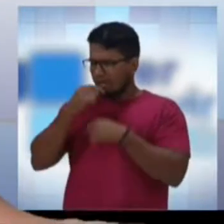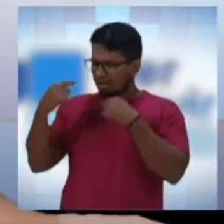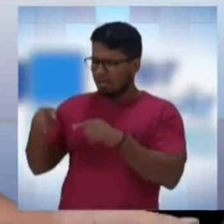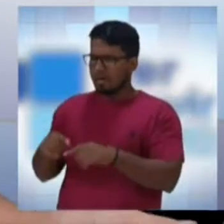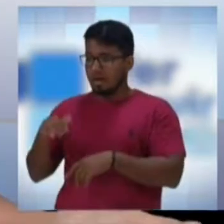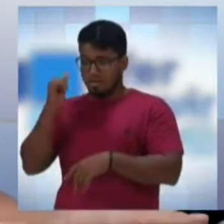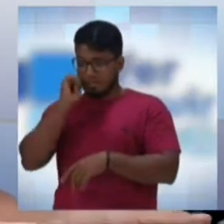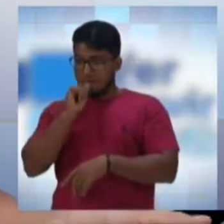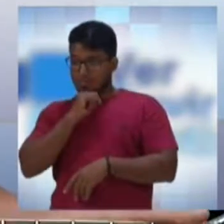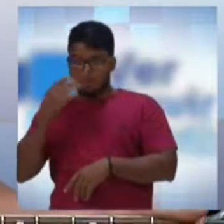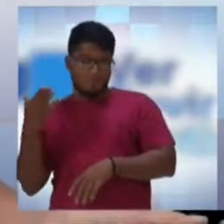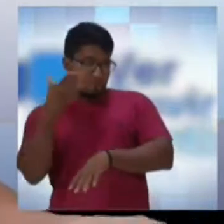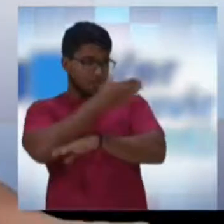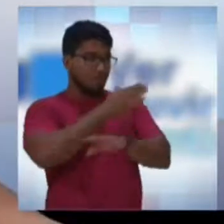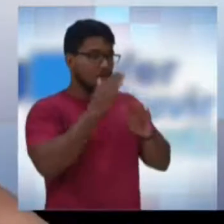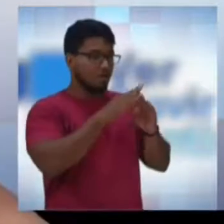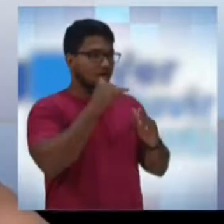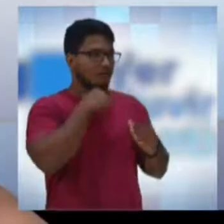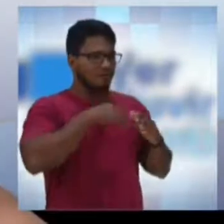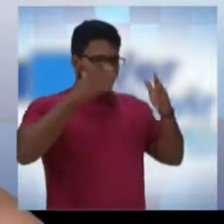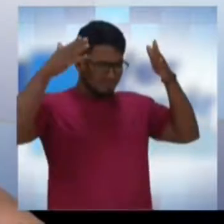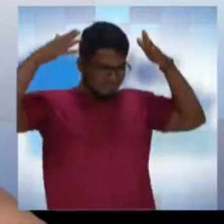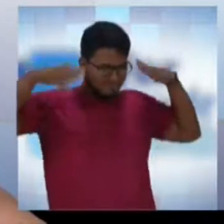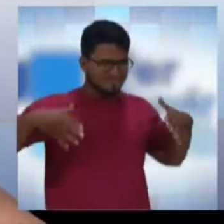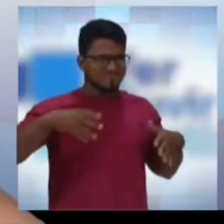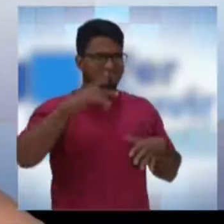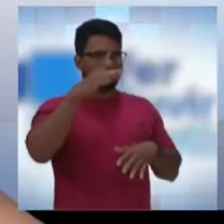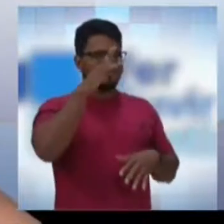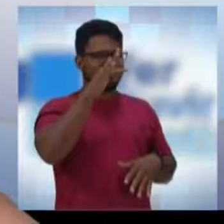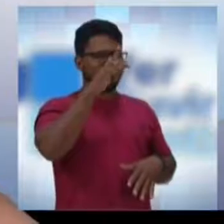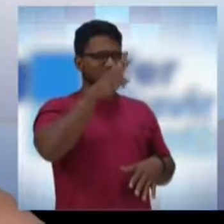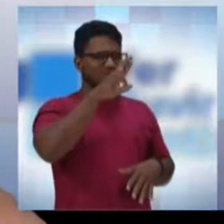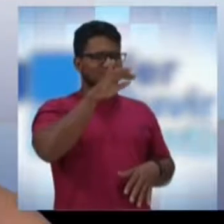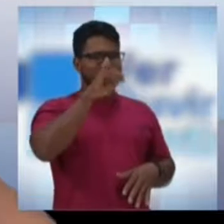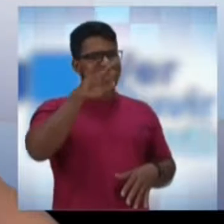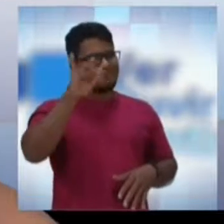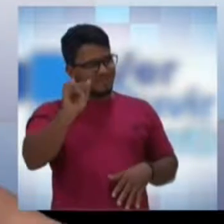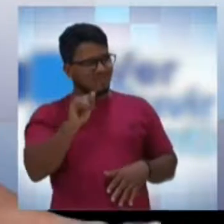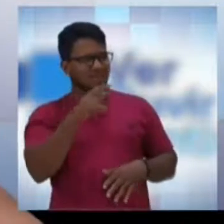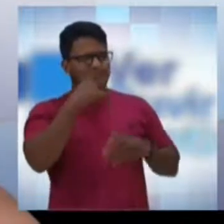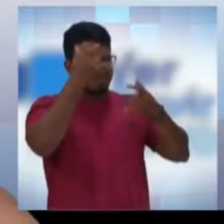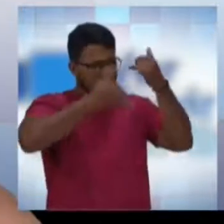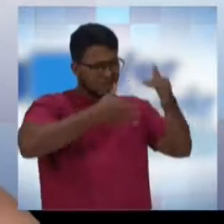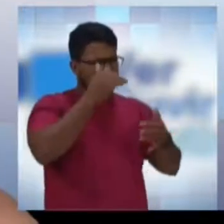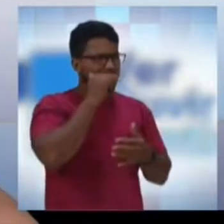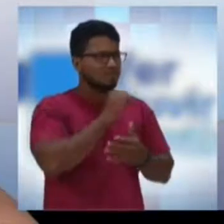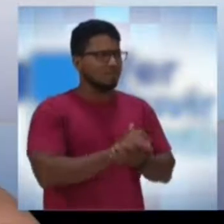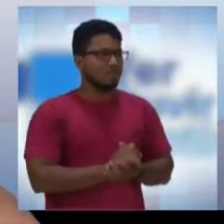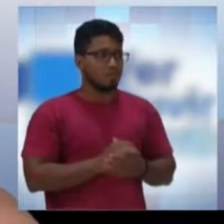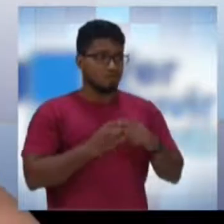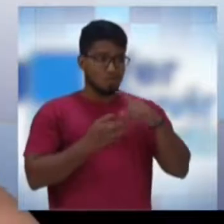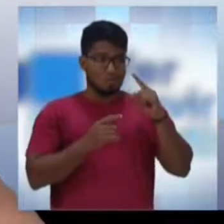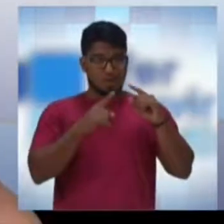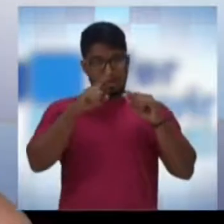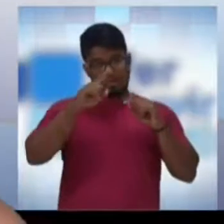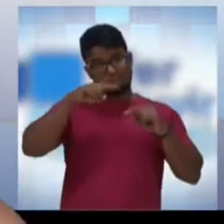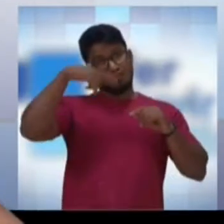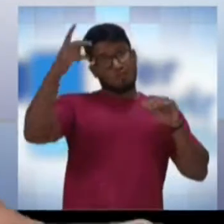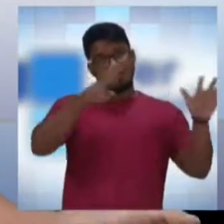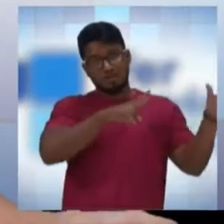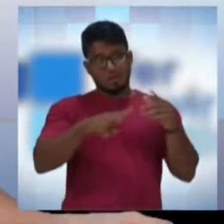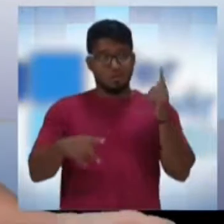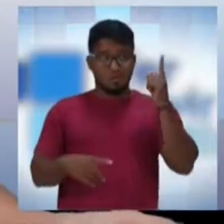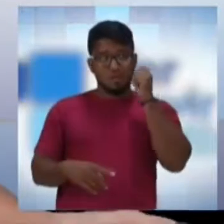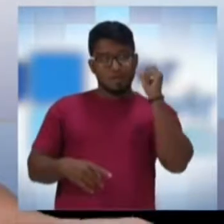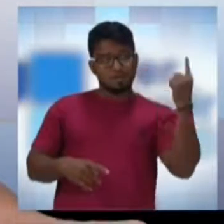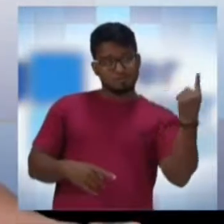das freiras para conversar, né? Só para conversar sobre essa história. E aí, o que aconteceu? Uma semana depois, uma das